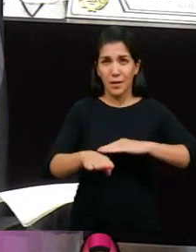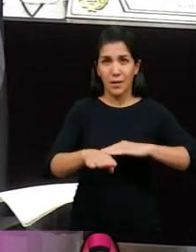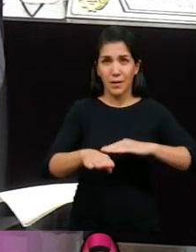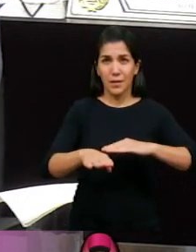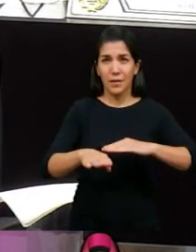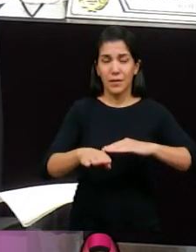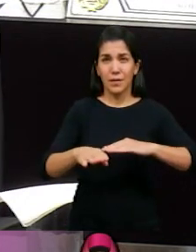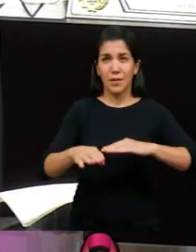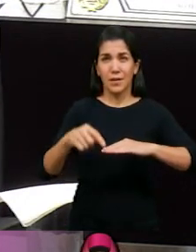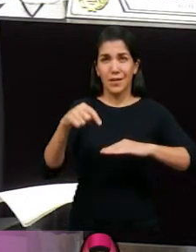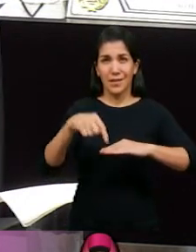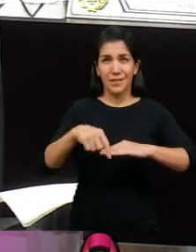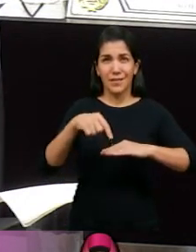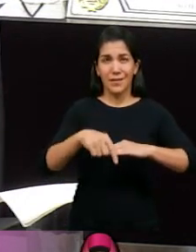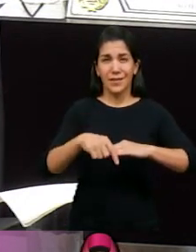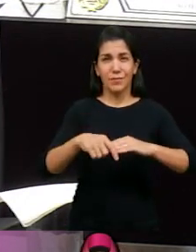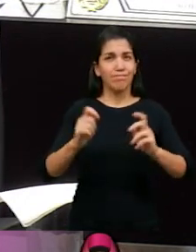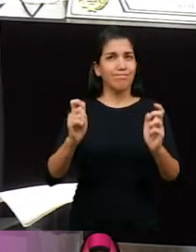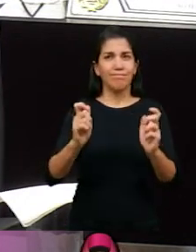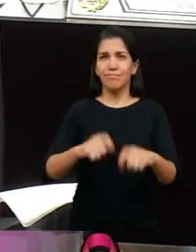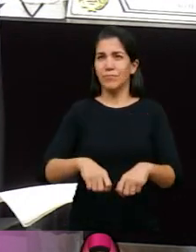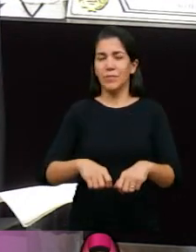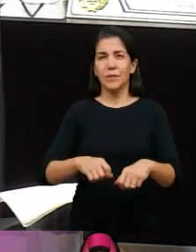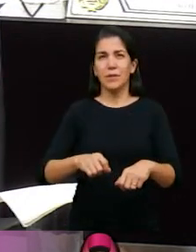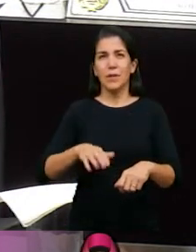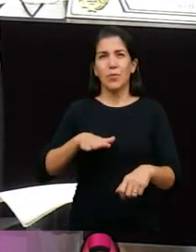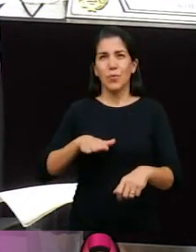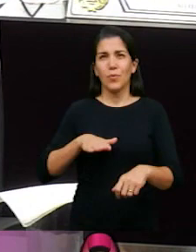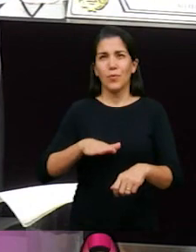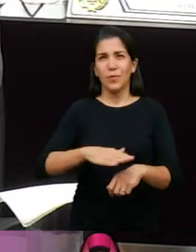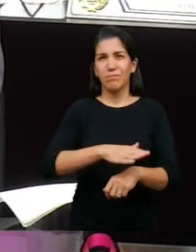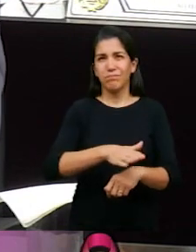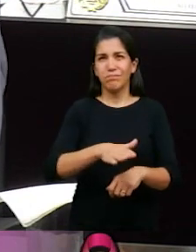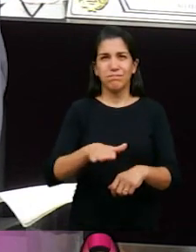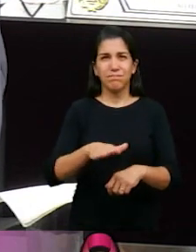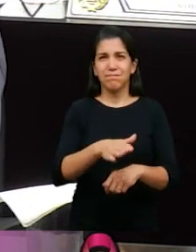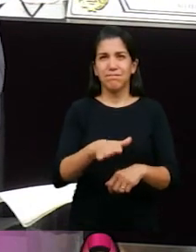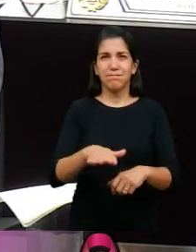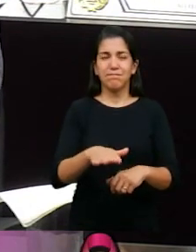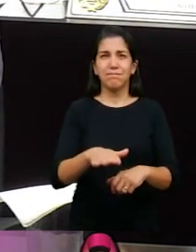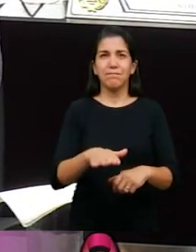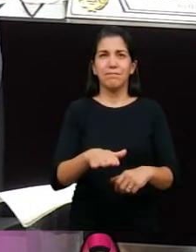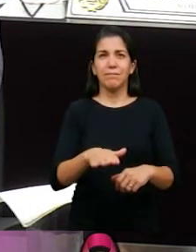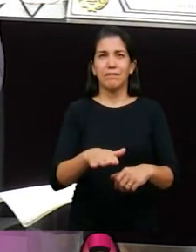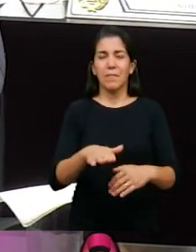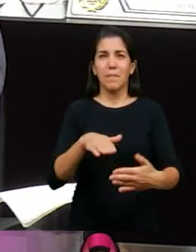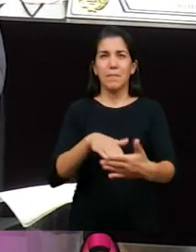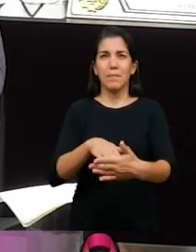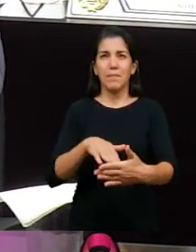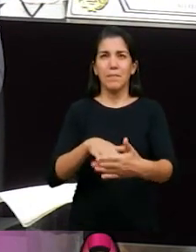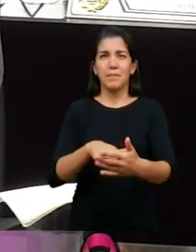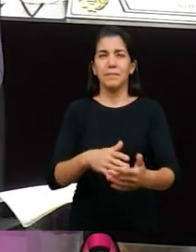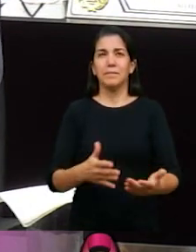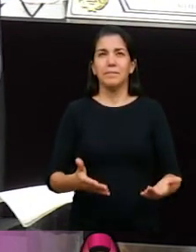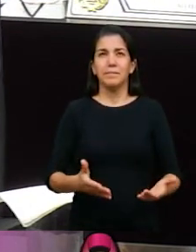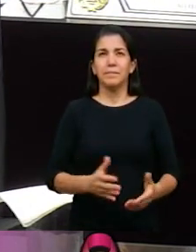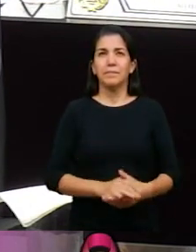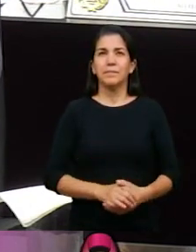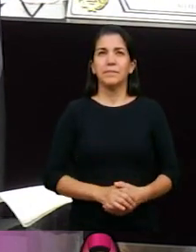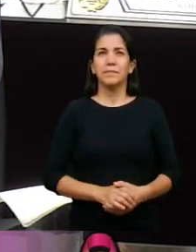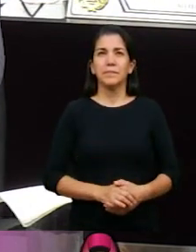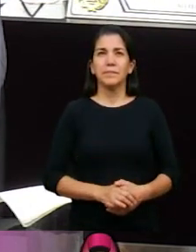Marechal, tornou-se impossível de determinados caminhões transitarem e manobrarem por ali.